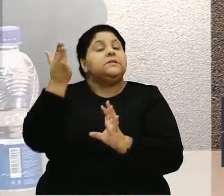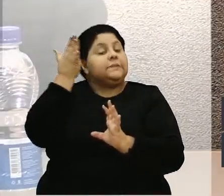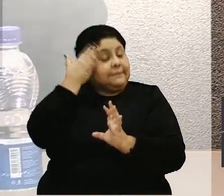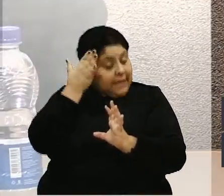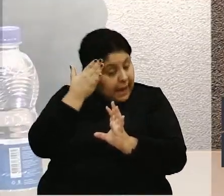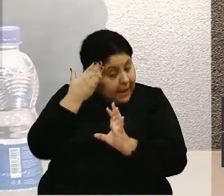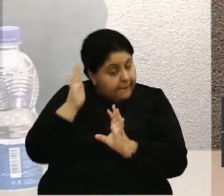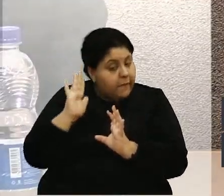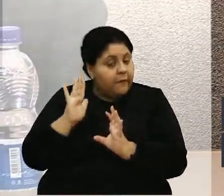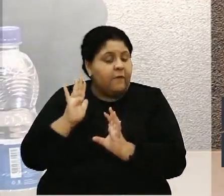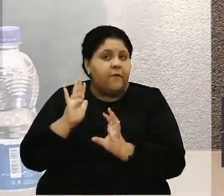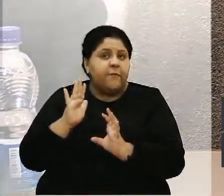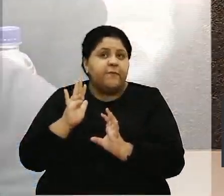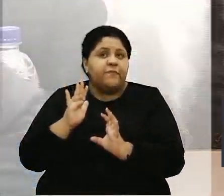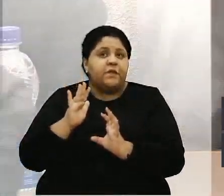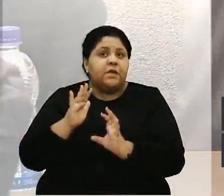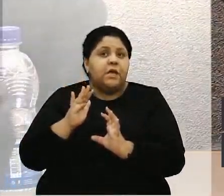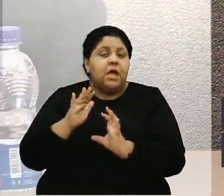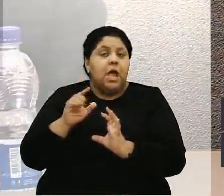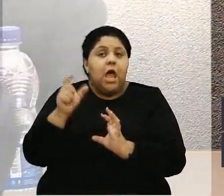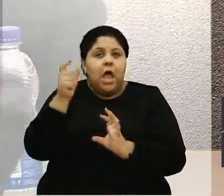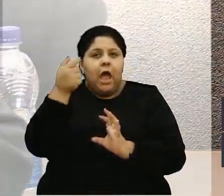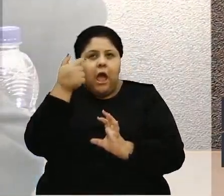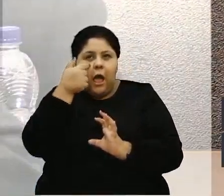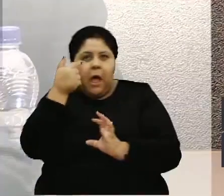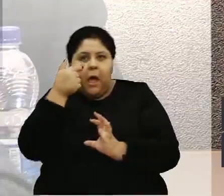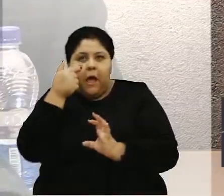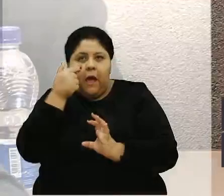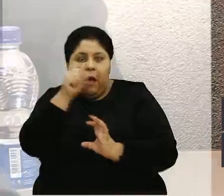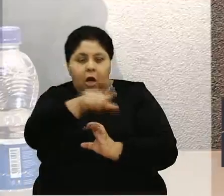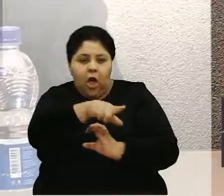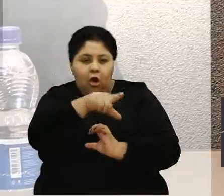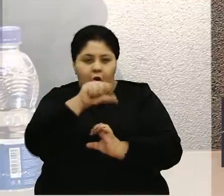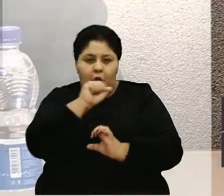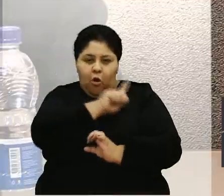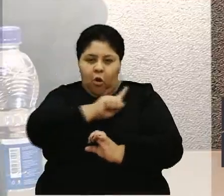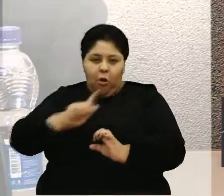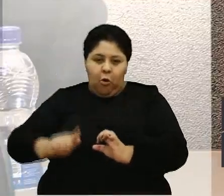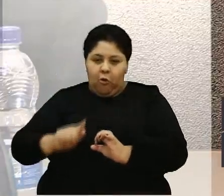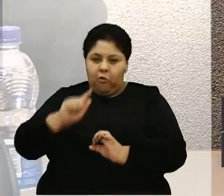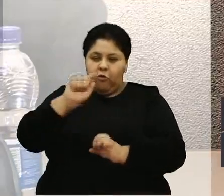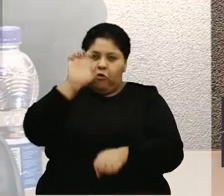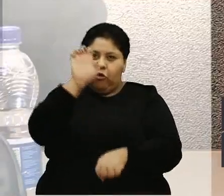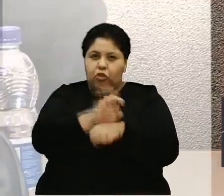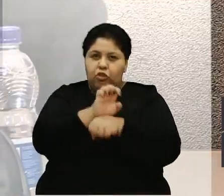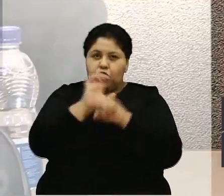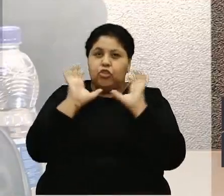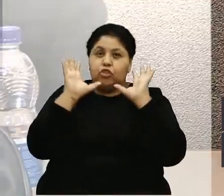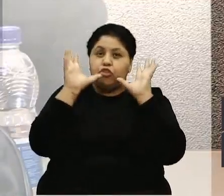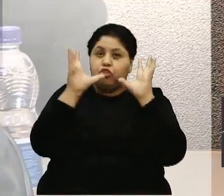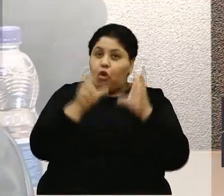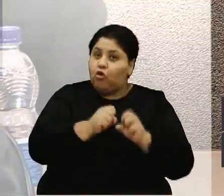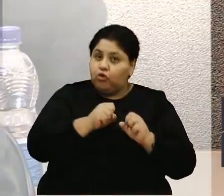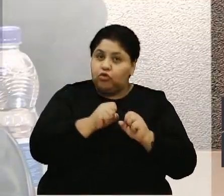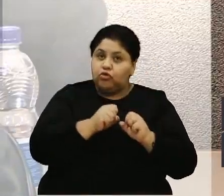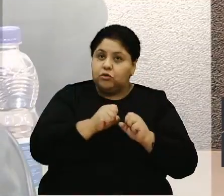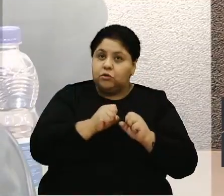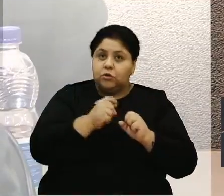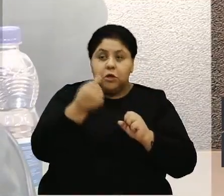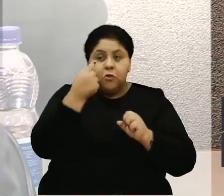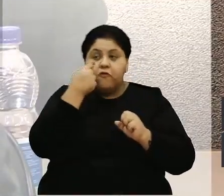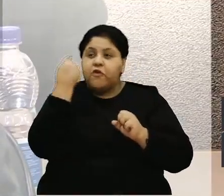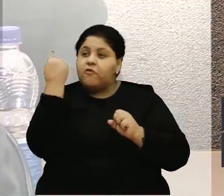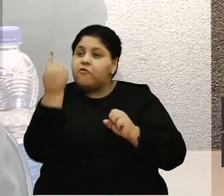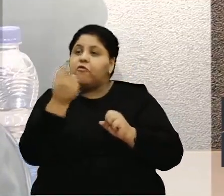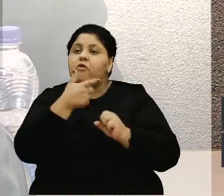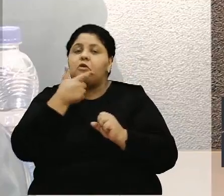disso. E eu não vi, inclusive os candidatos a governador do estado, todos, eu não vi um dizendo,